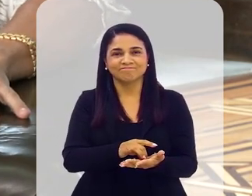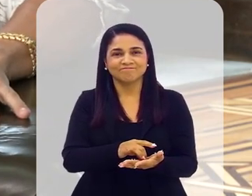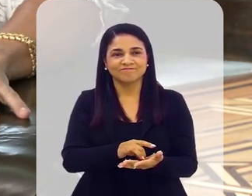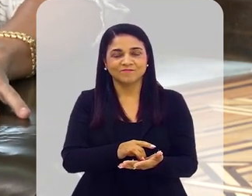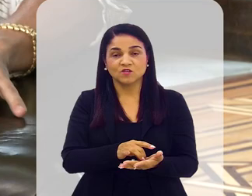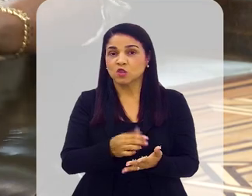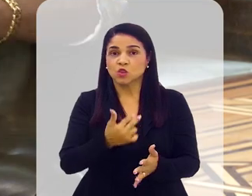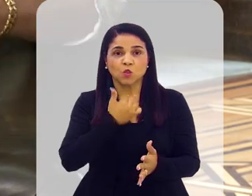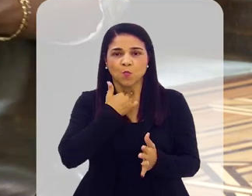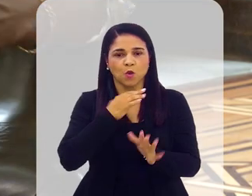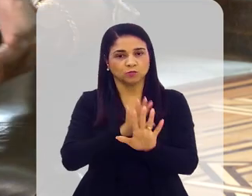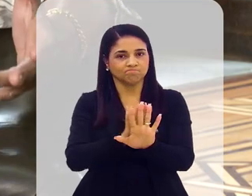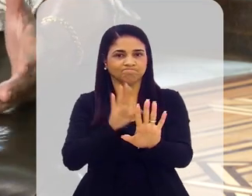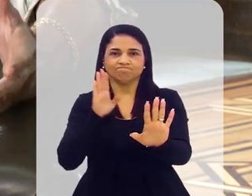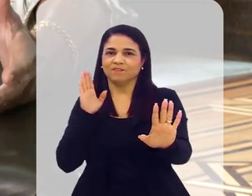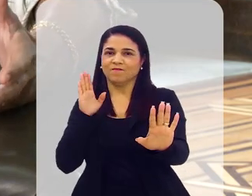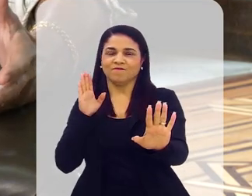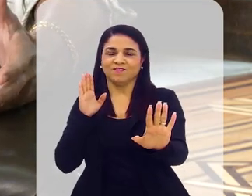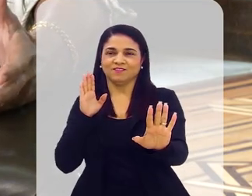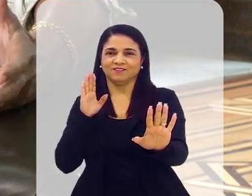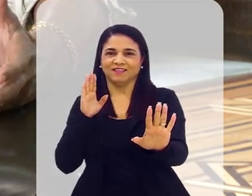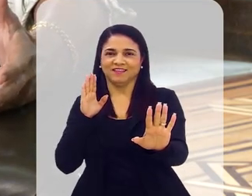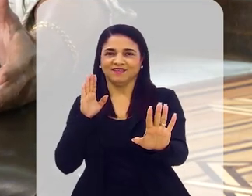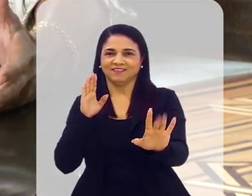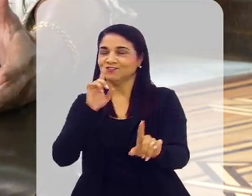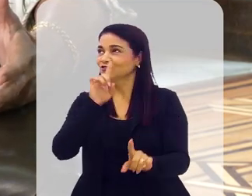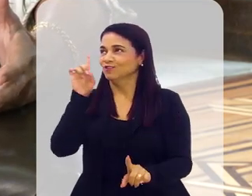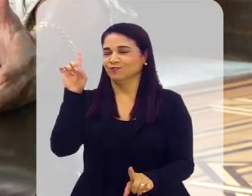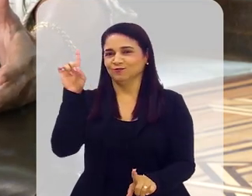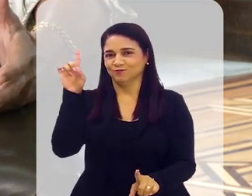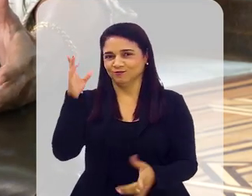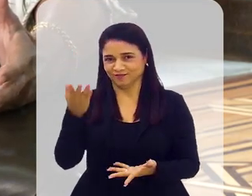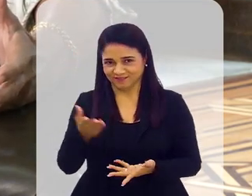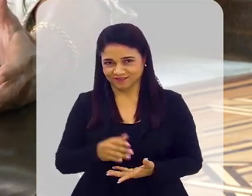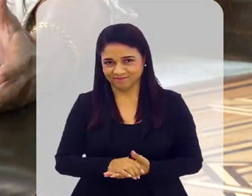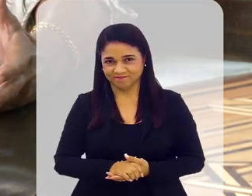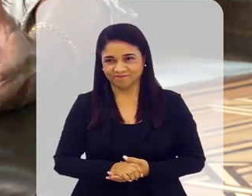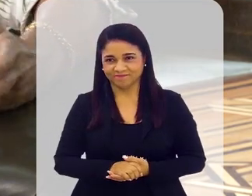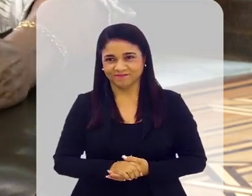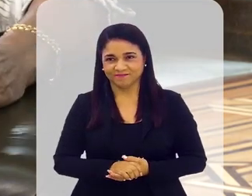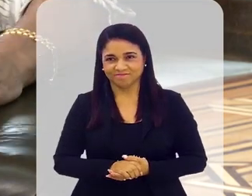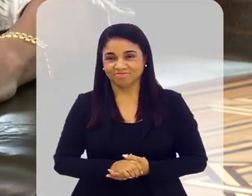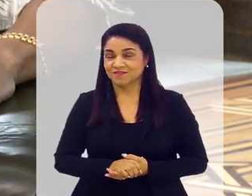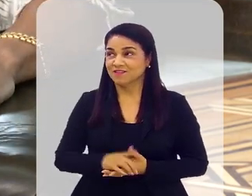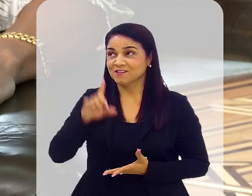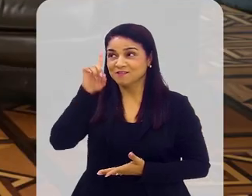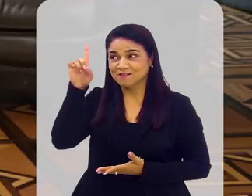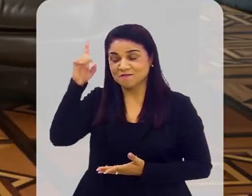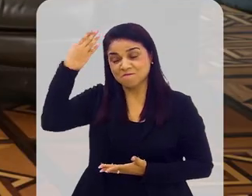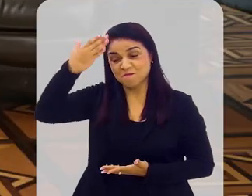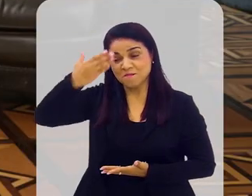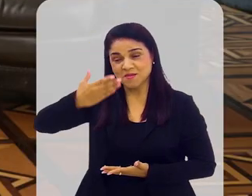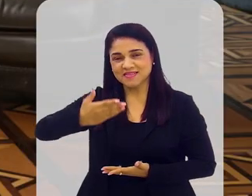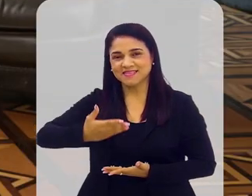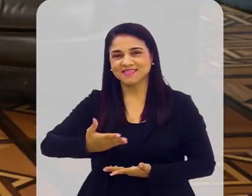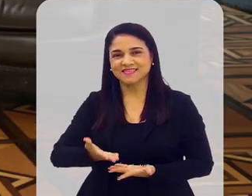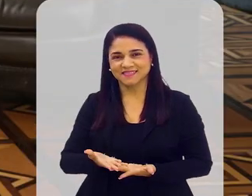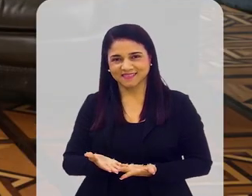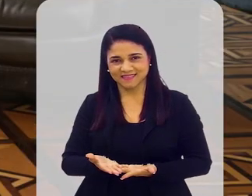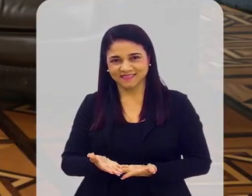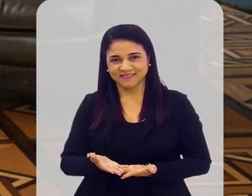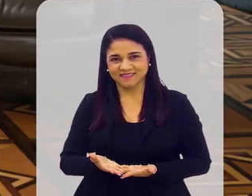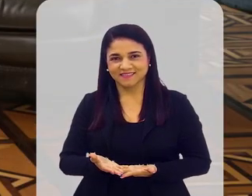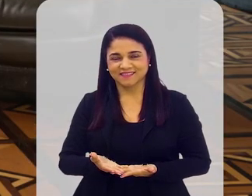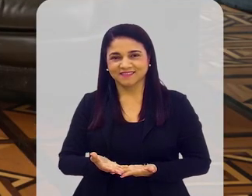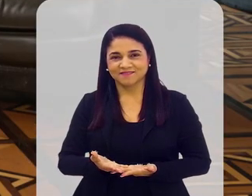não posso me afastar. Que isso, vai, mais um pedacinho. Sua vai.